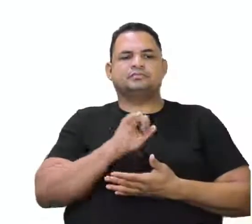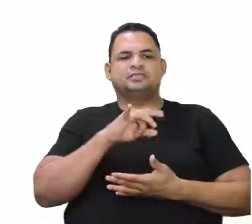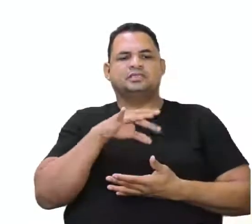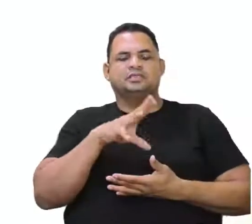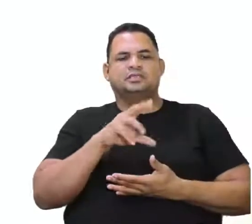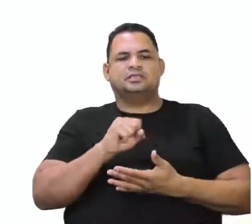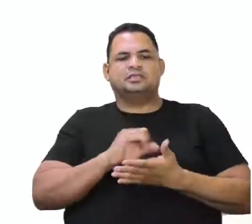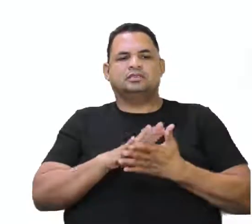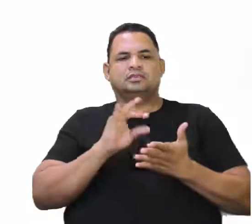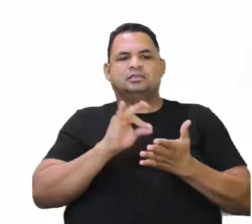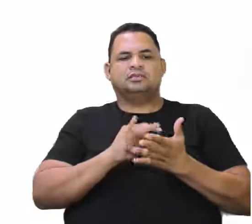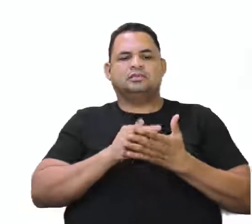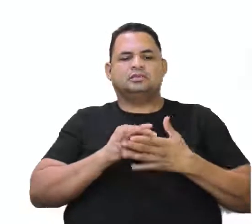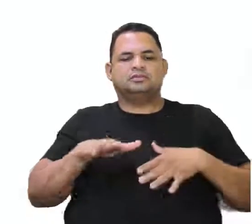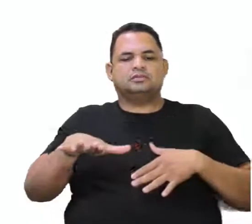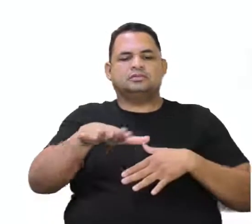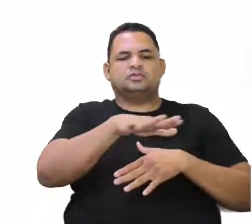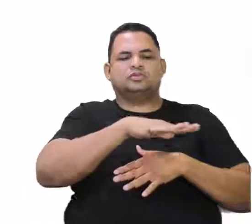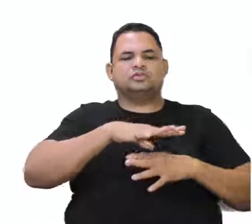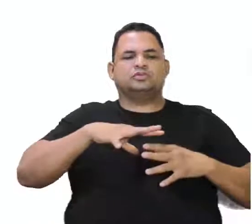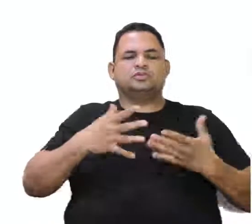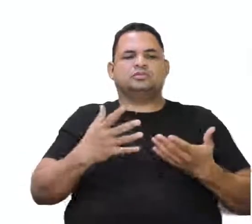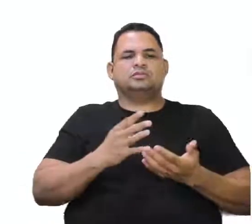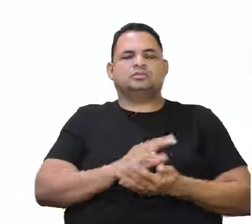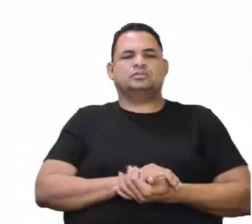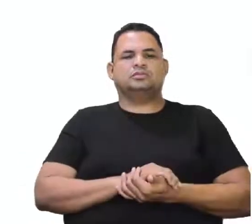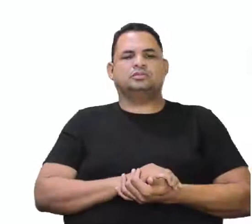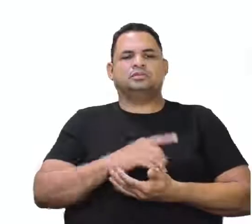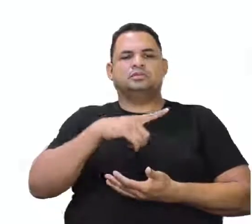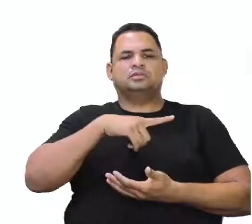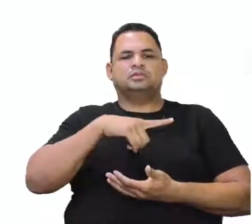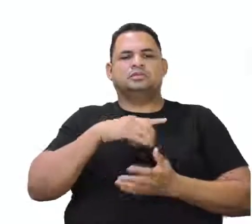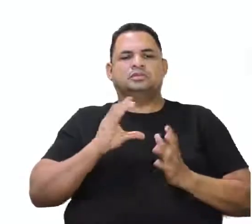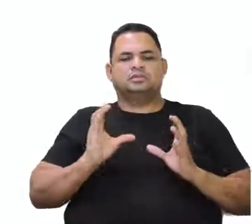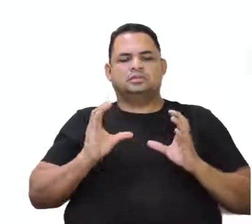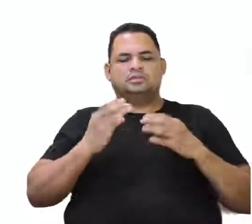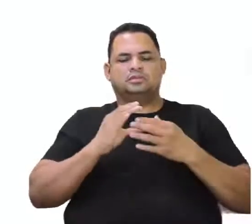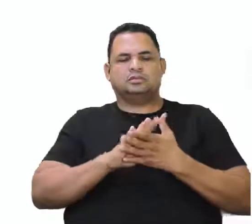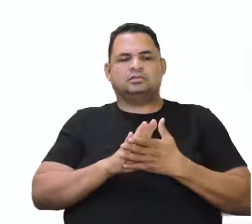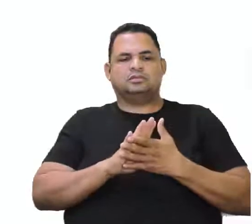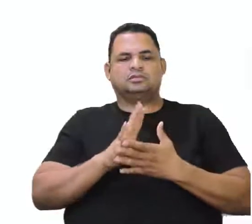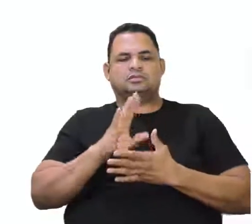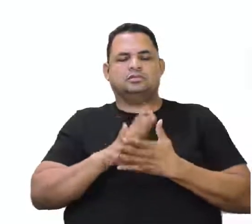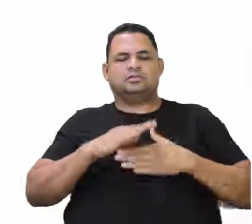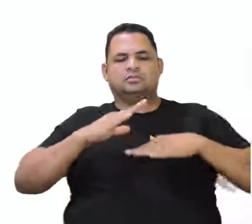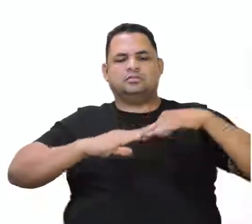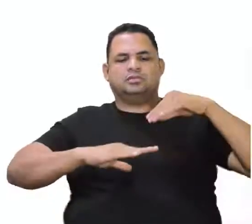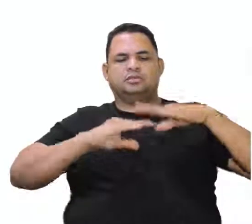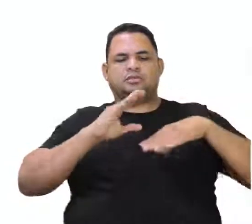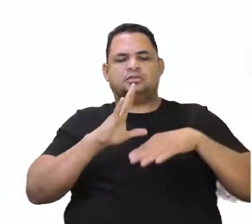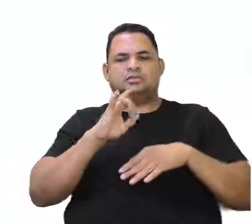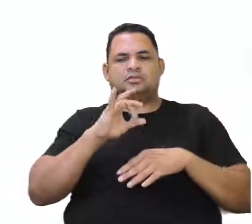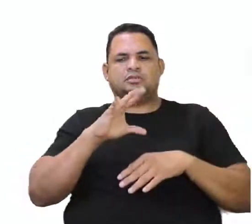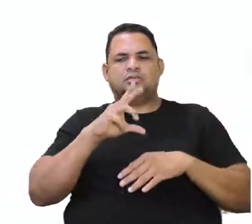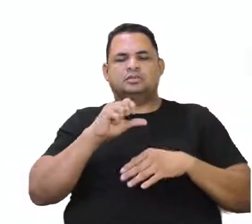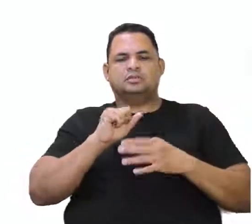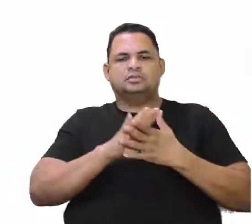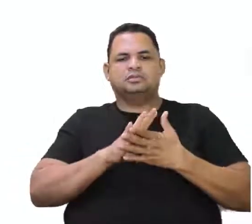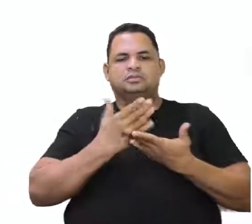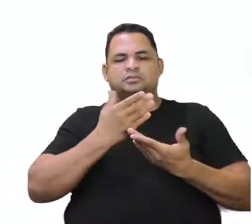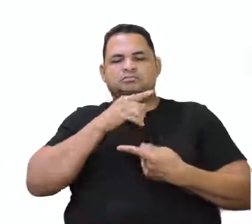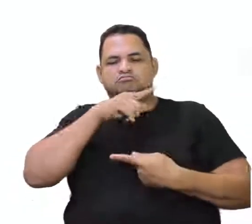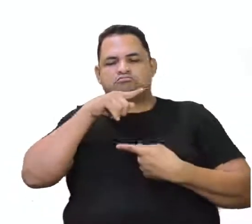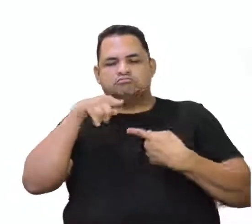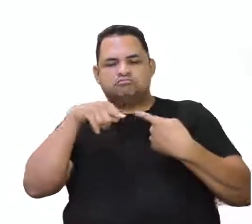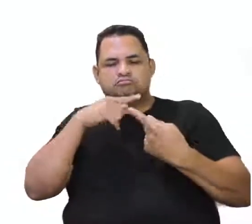cinecologia é, na verdade, a abrangência da ecologia. Aí existem aqueles grupos de ecólogos que vão focar numa determinada espécie.